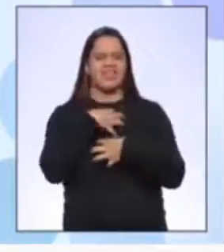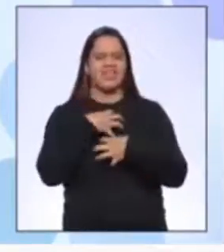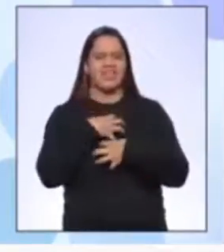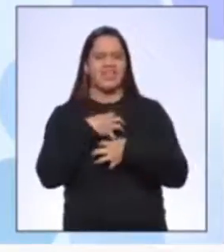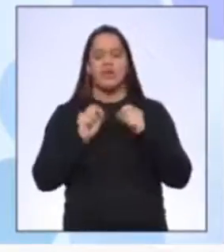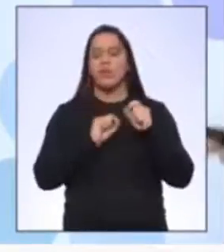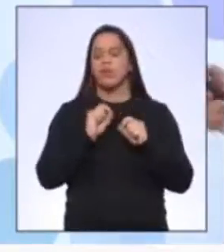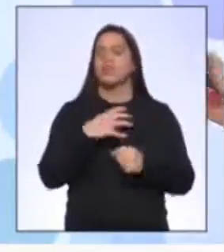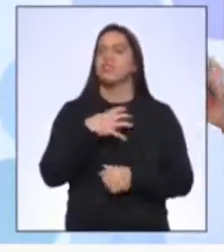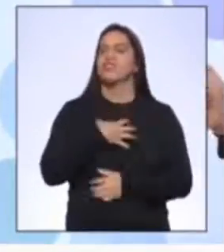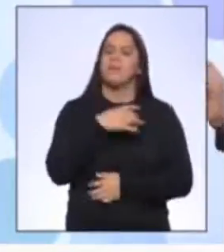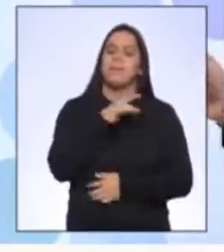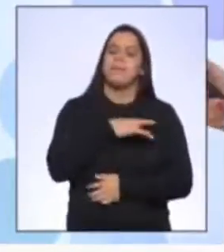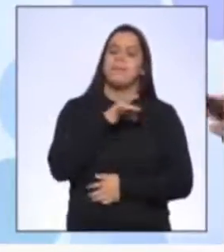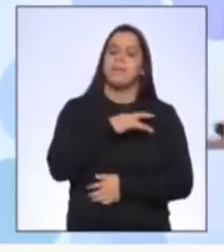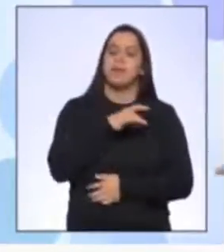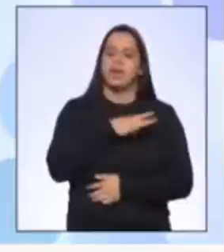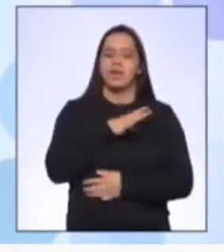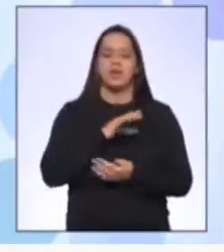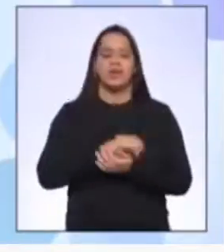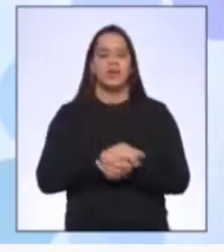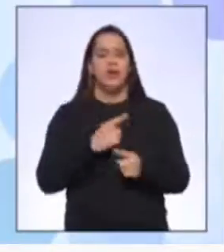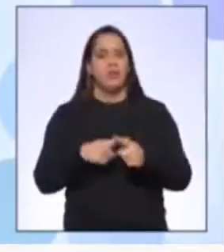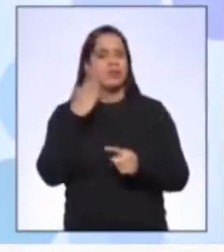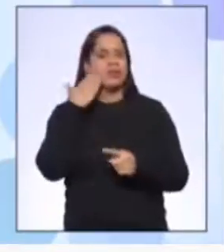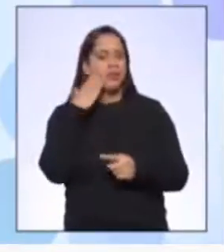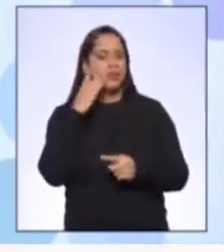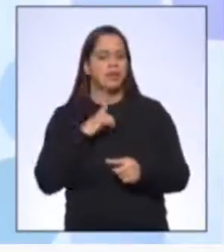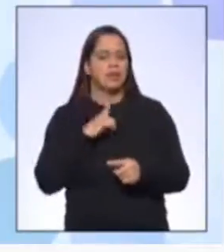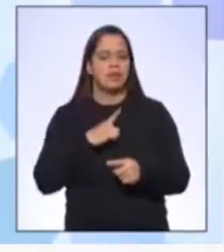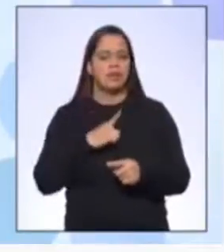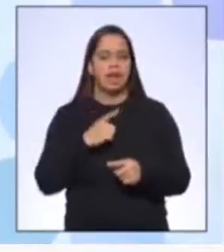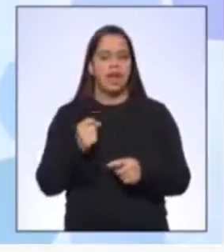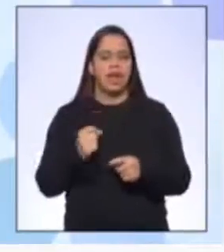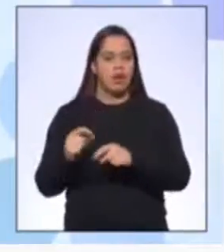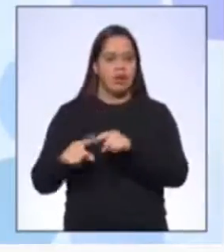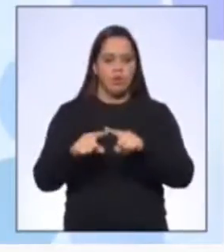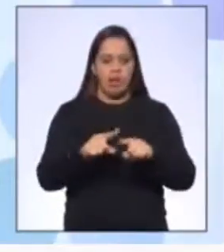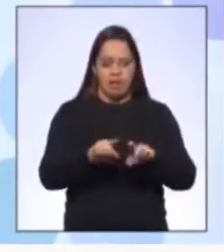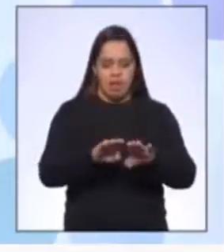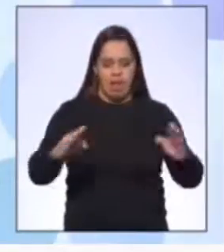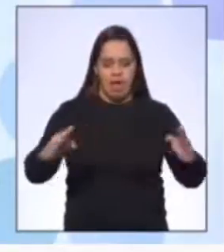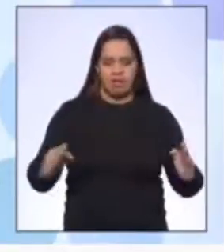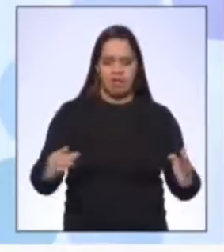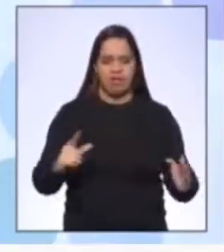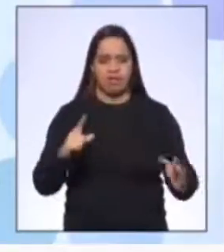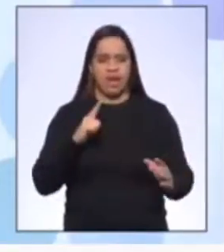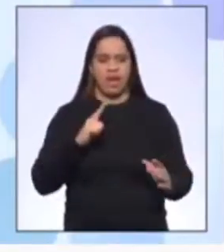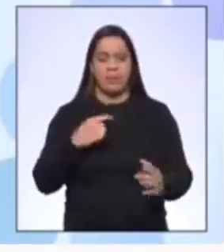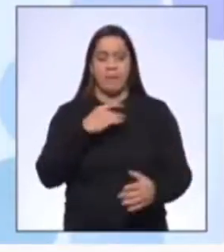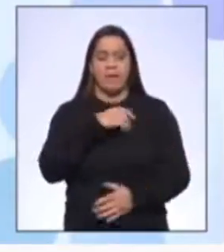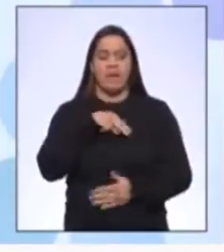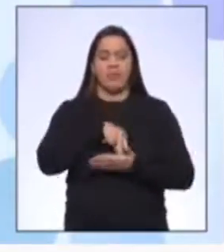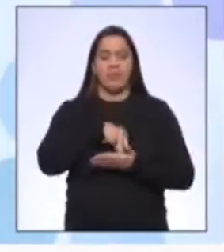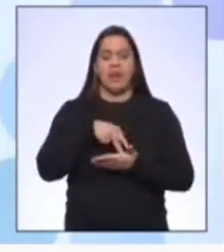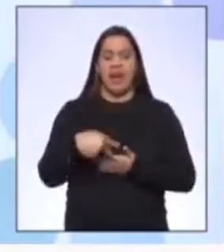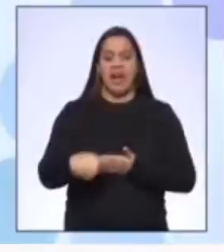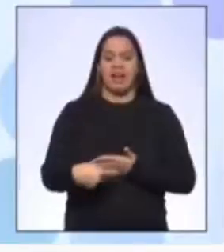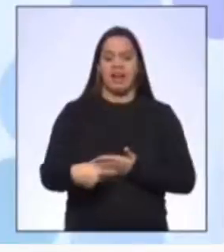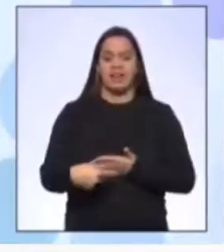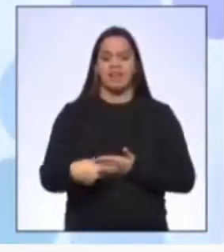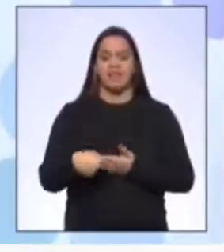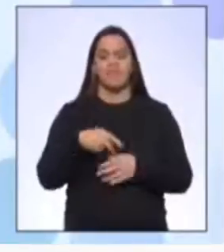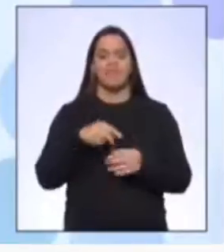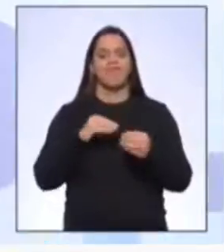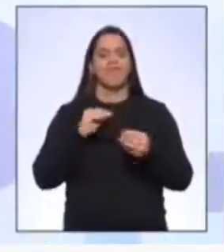o medo né o medo a gente sabe que tem alguns aparelhos aqui na frente então o medo de você cair o medo a